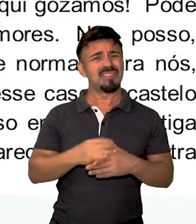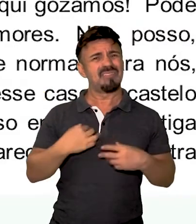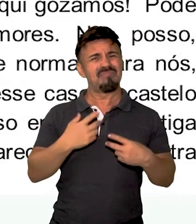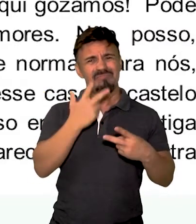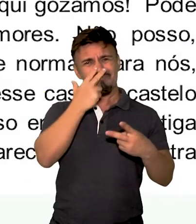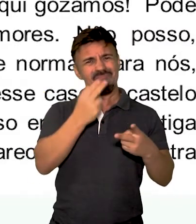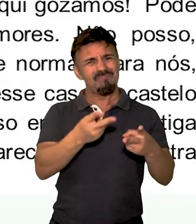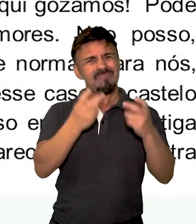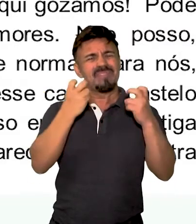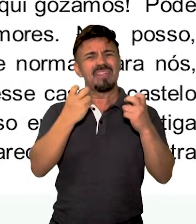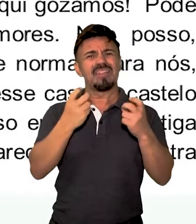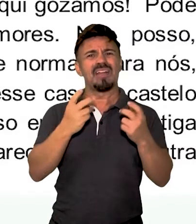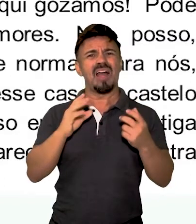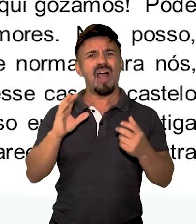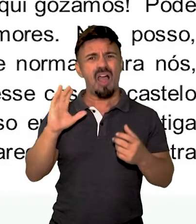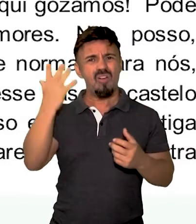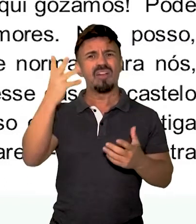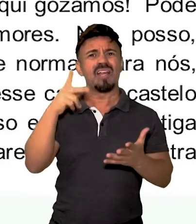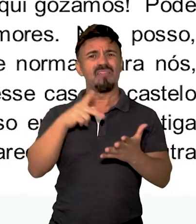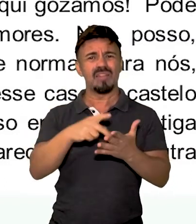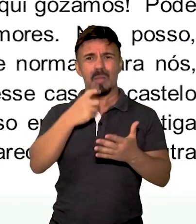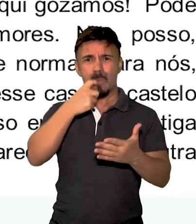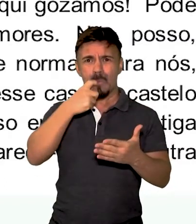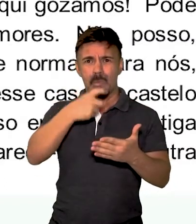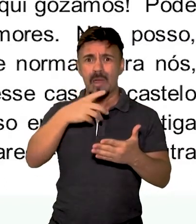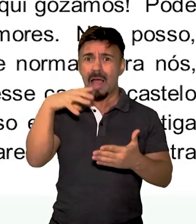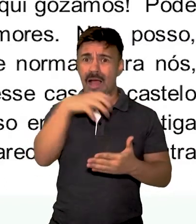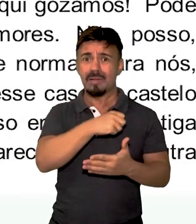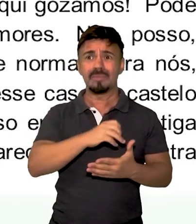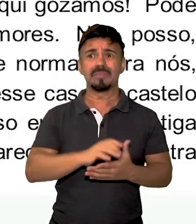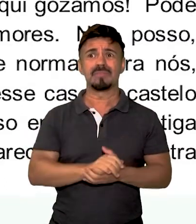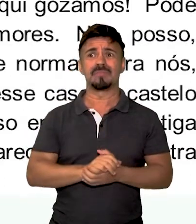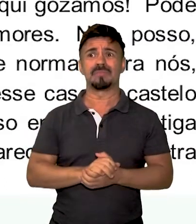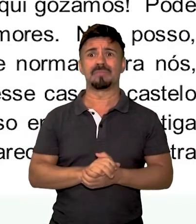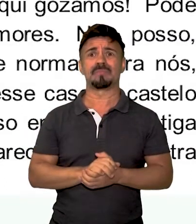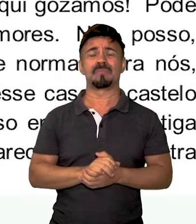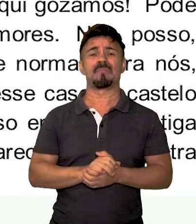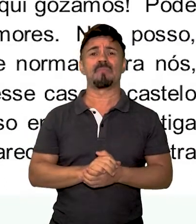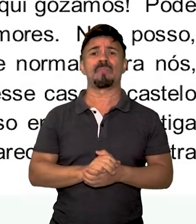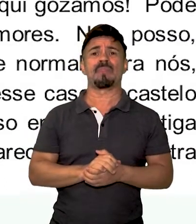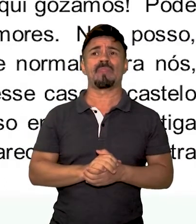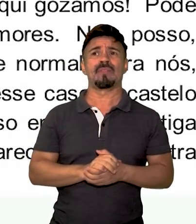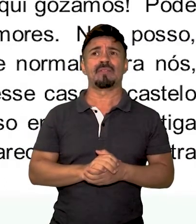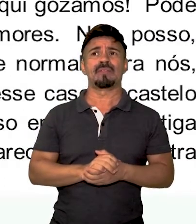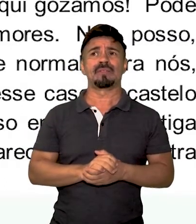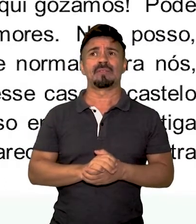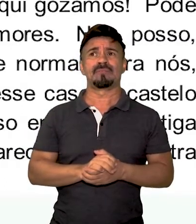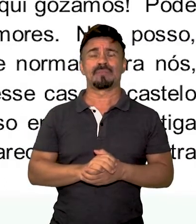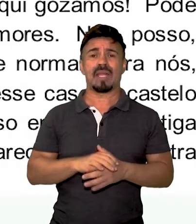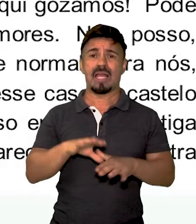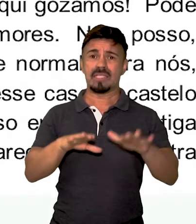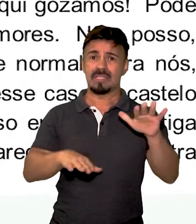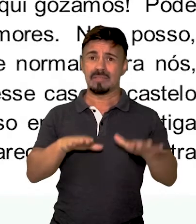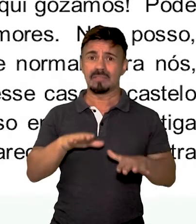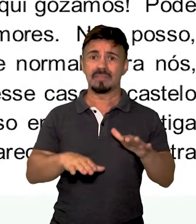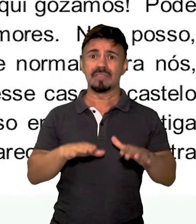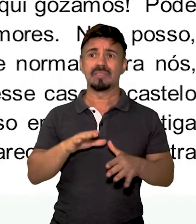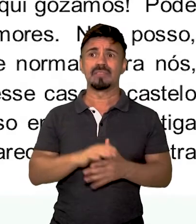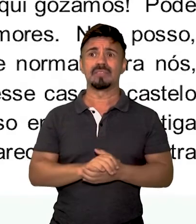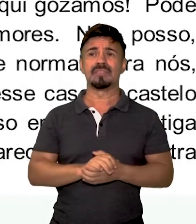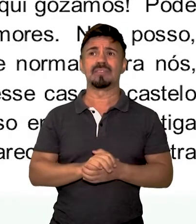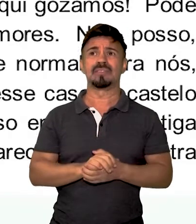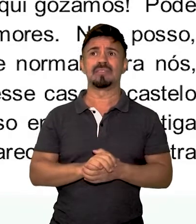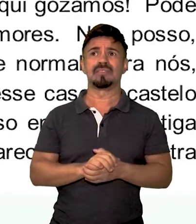impressão de que acontecerá mesmo muito em breve. Map diz, muitas vezes, que